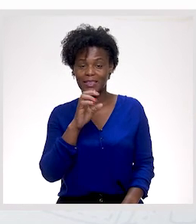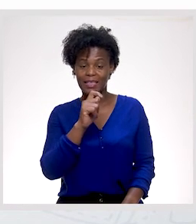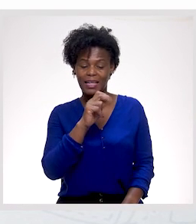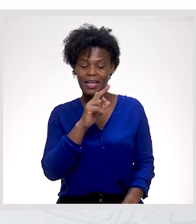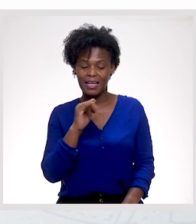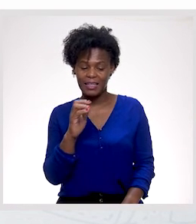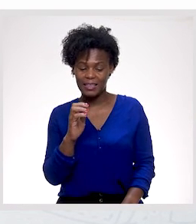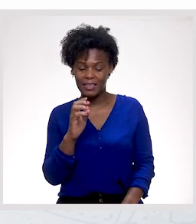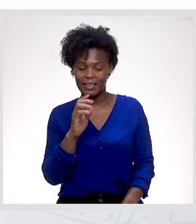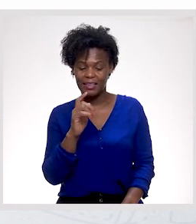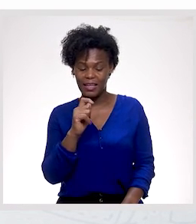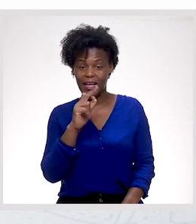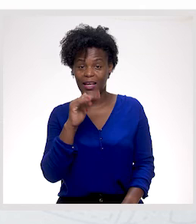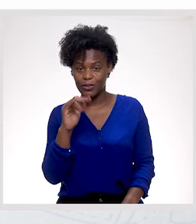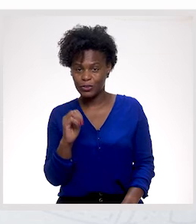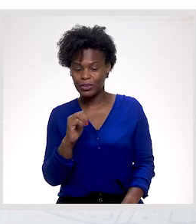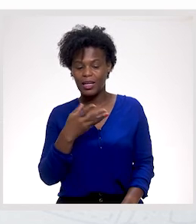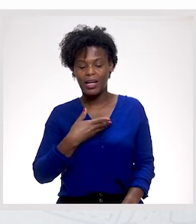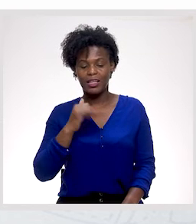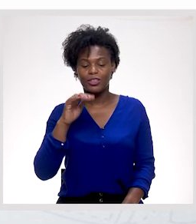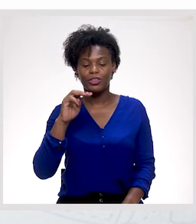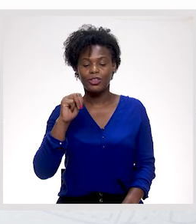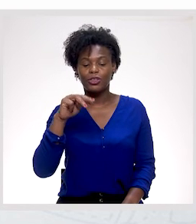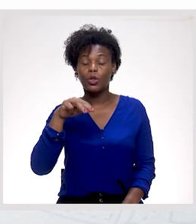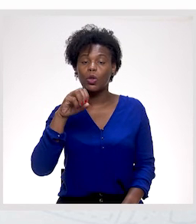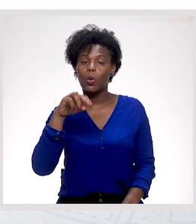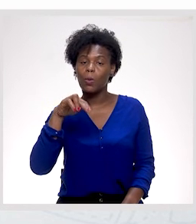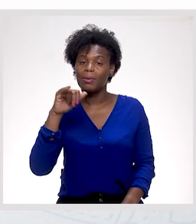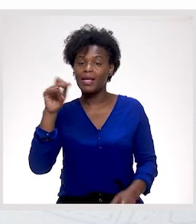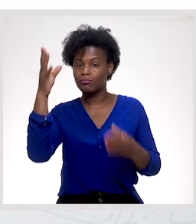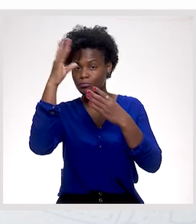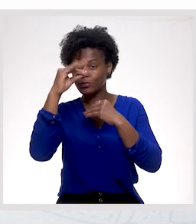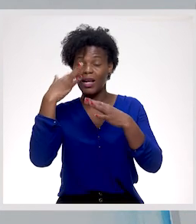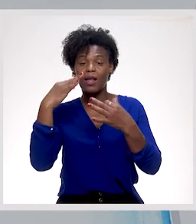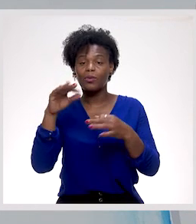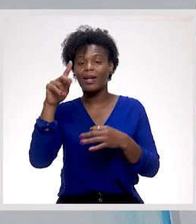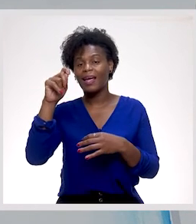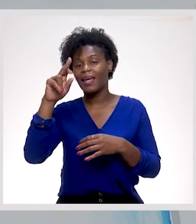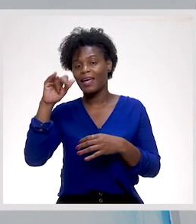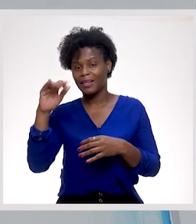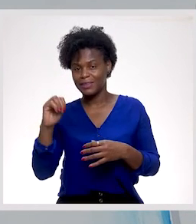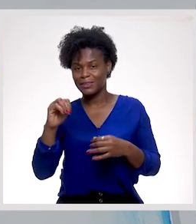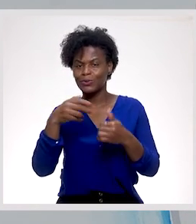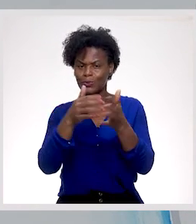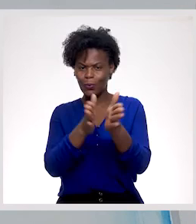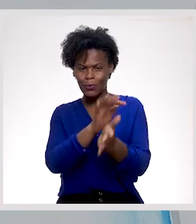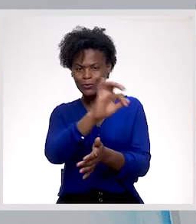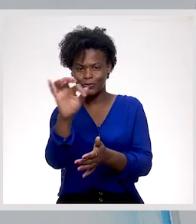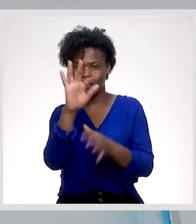A desnomia é o satélite natural de Eris. Estão todos